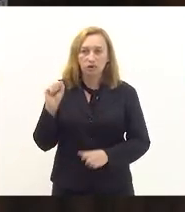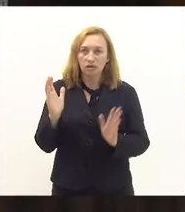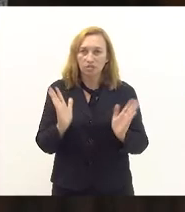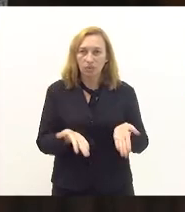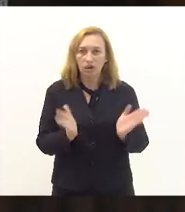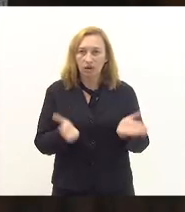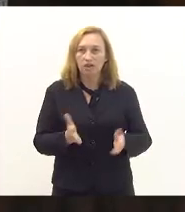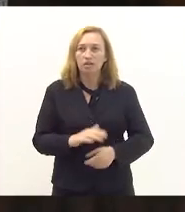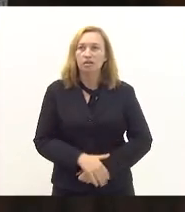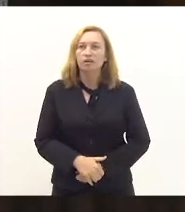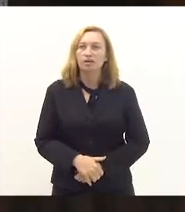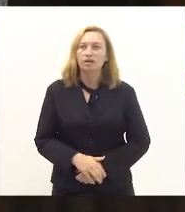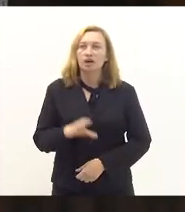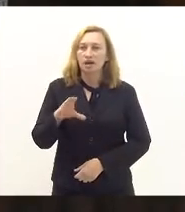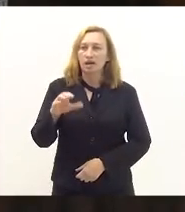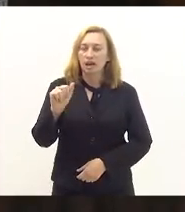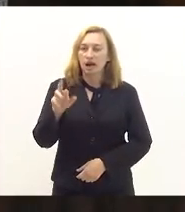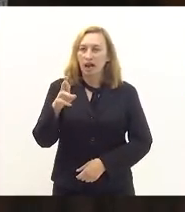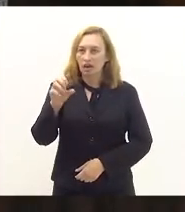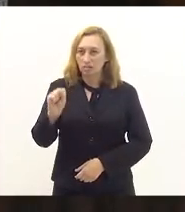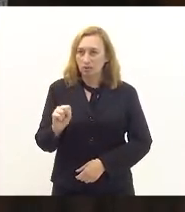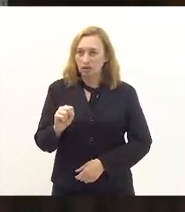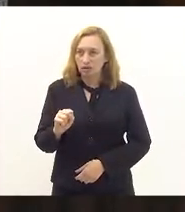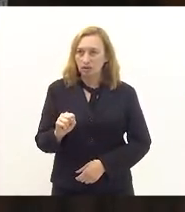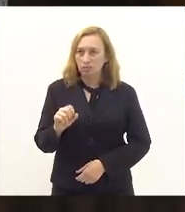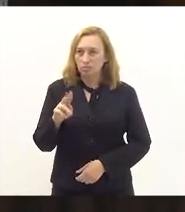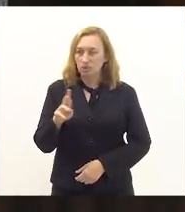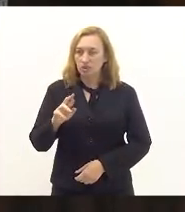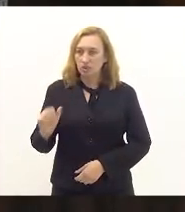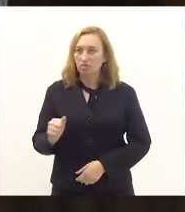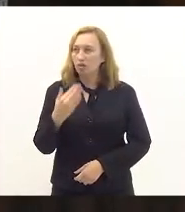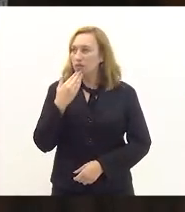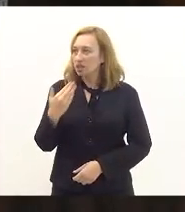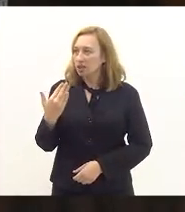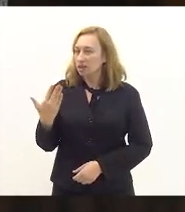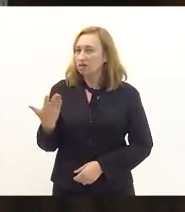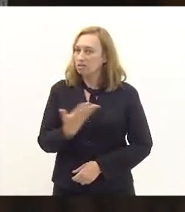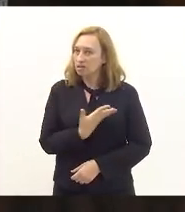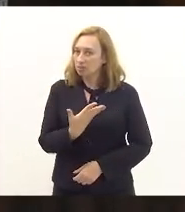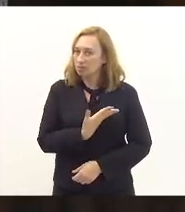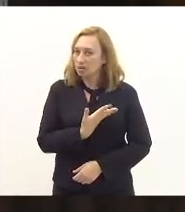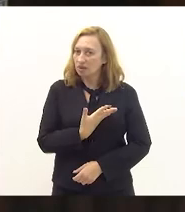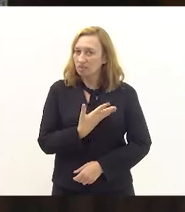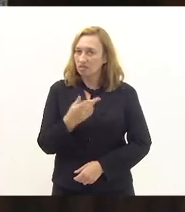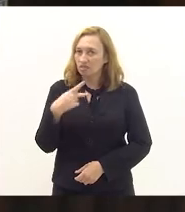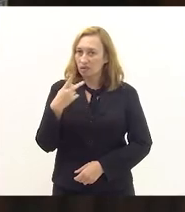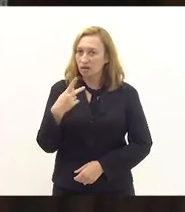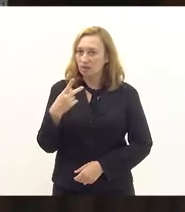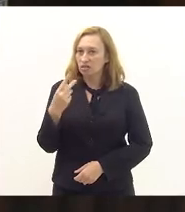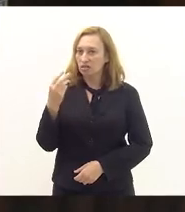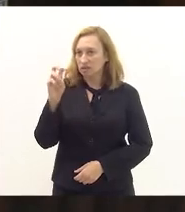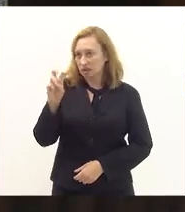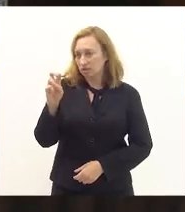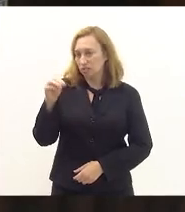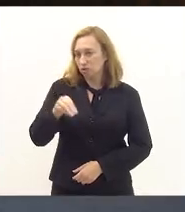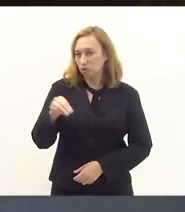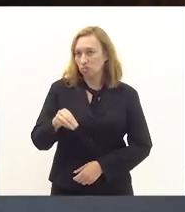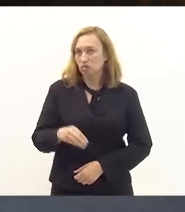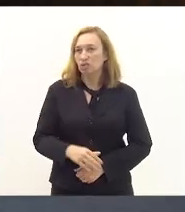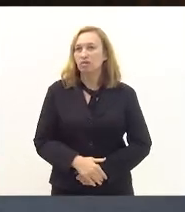agora Carlos Daut Brizola, e eu vou pedir aos nossos companheiros que façam uso por apenas